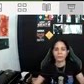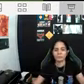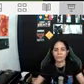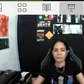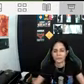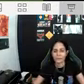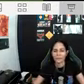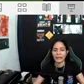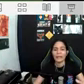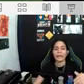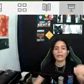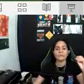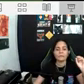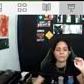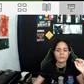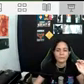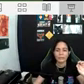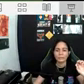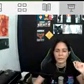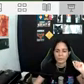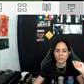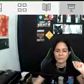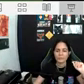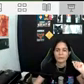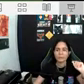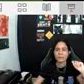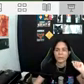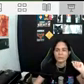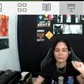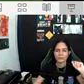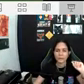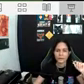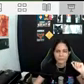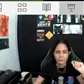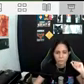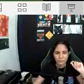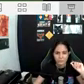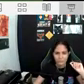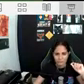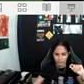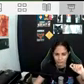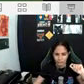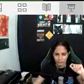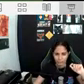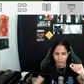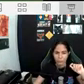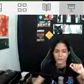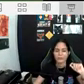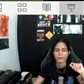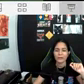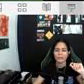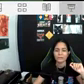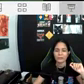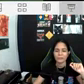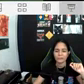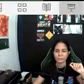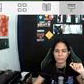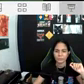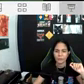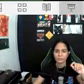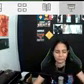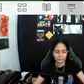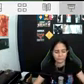de informações que podemos obter em função dos recursos que podemos ter à disposição. O que é que eu quero dizer